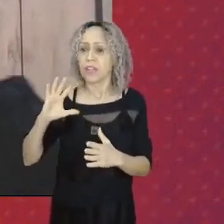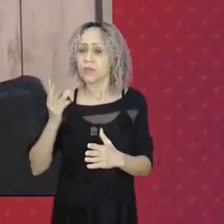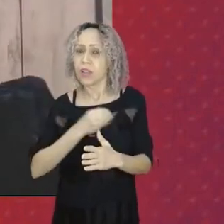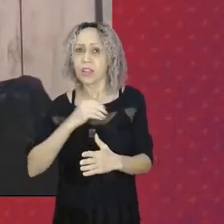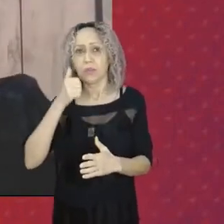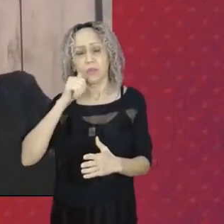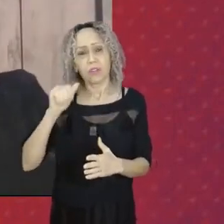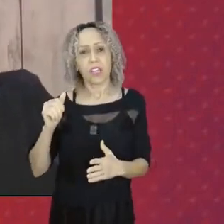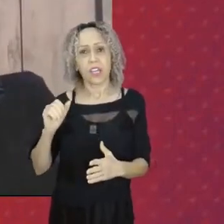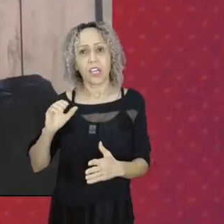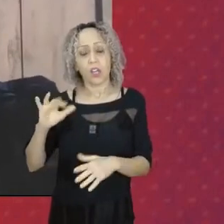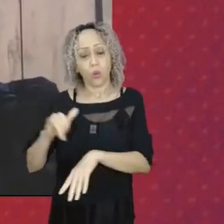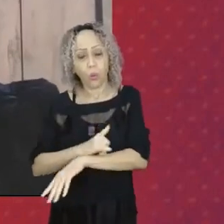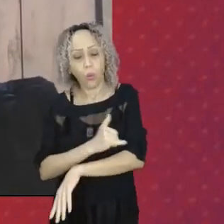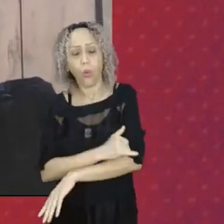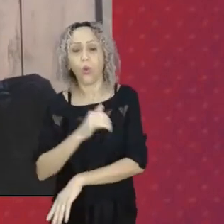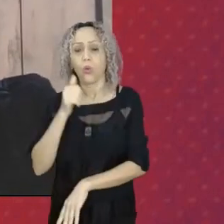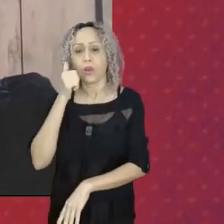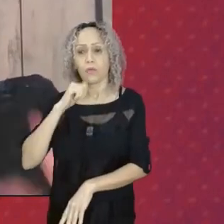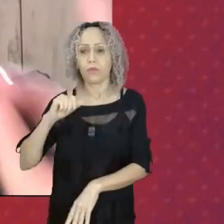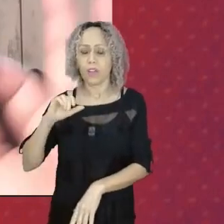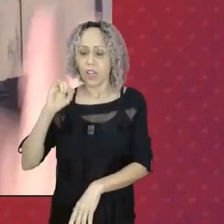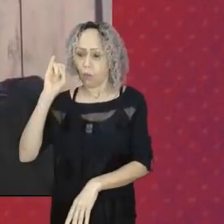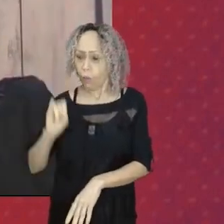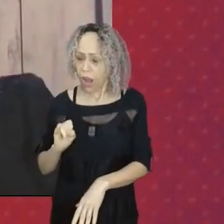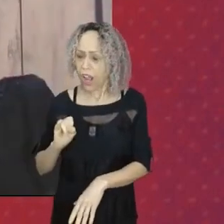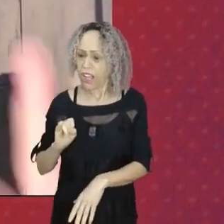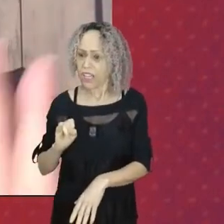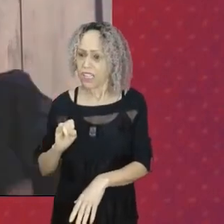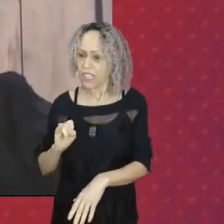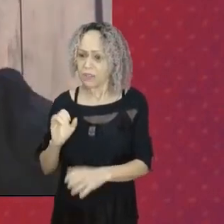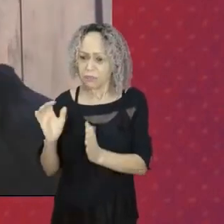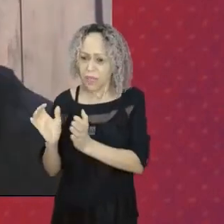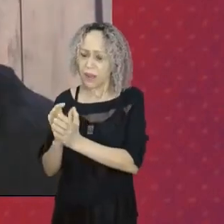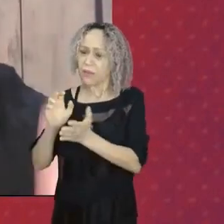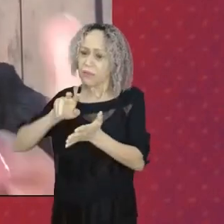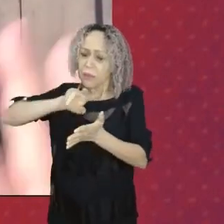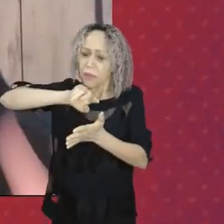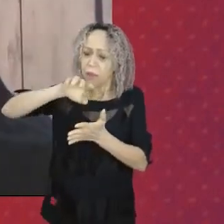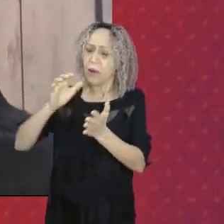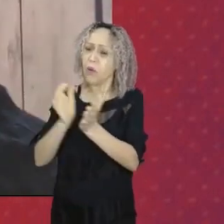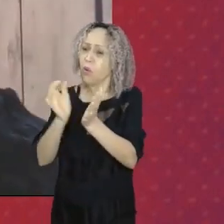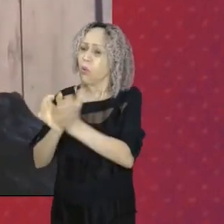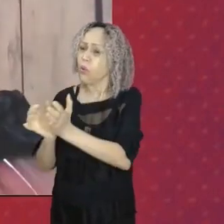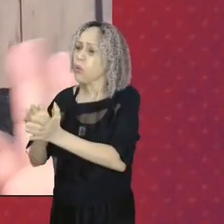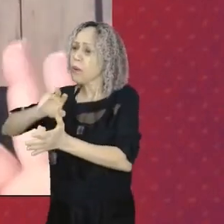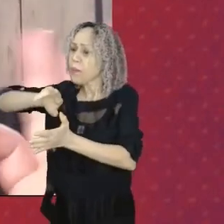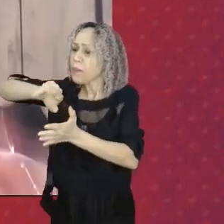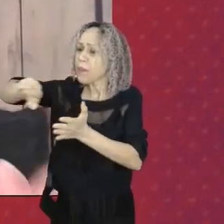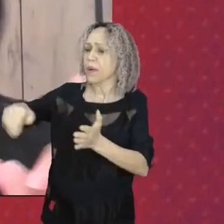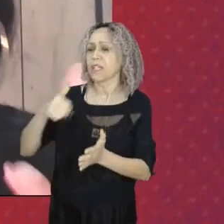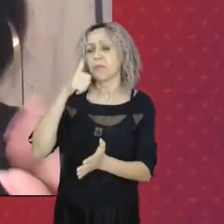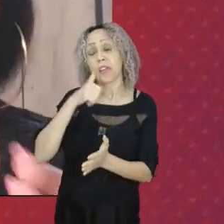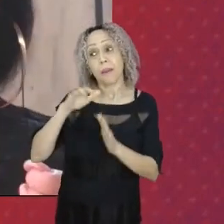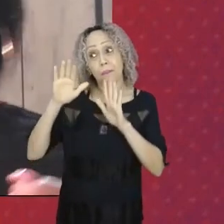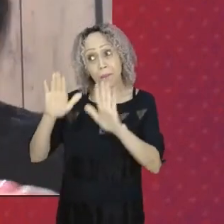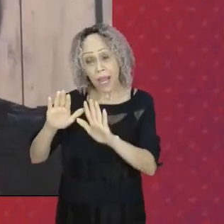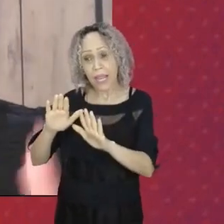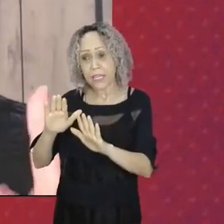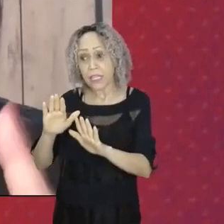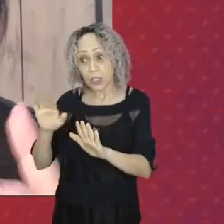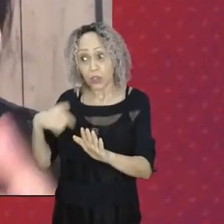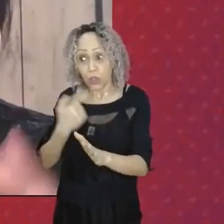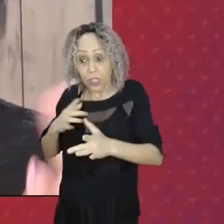mulheres magras, mas tem uma coisa que nos une, a palavra mulher. Nós precisamos nos